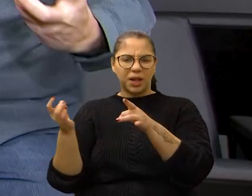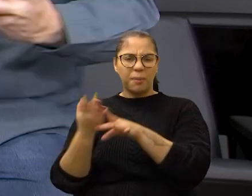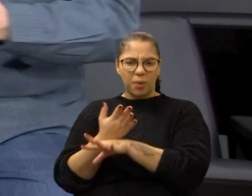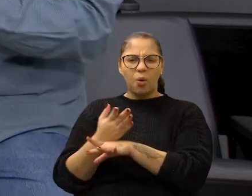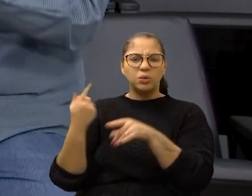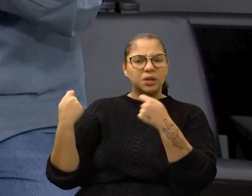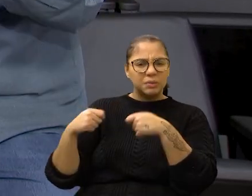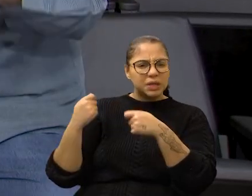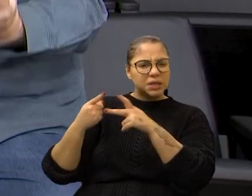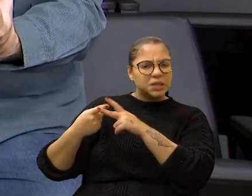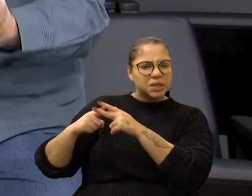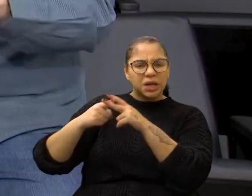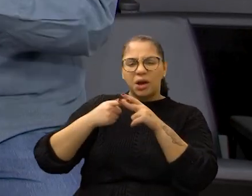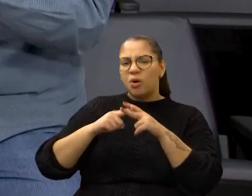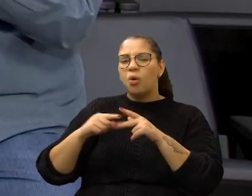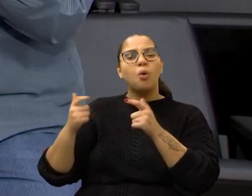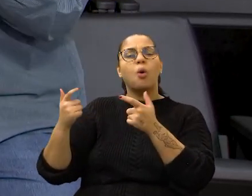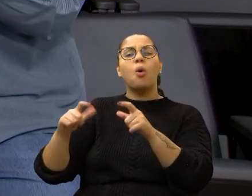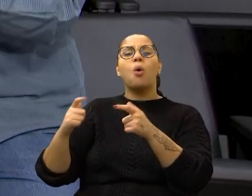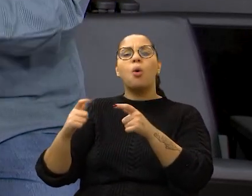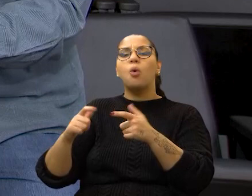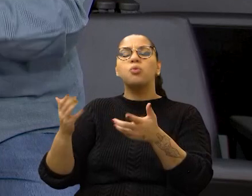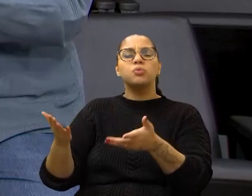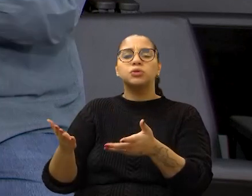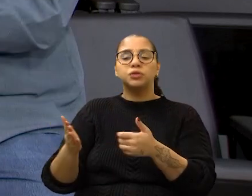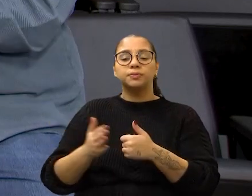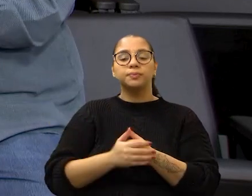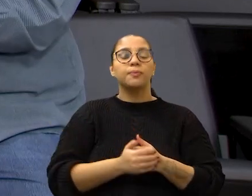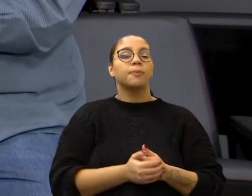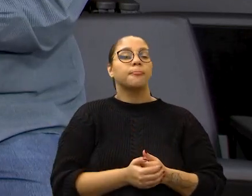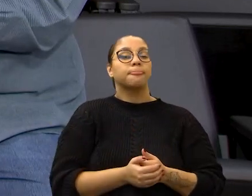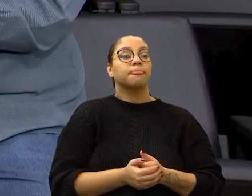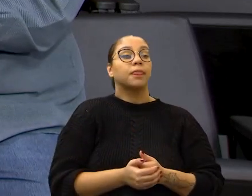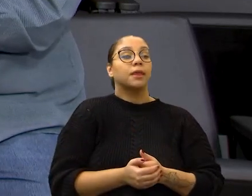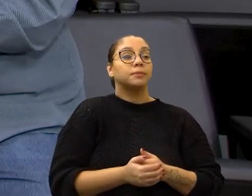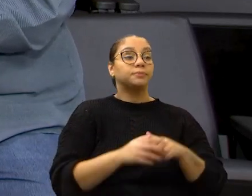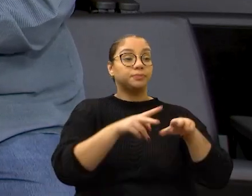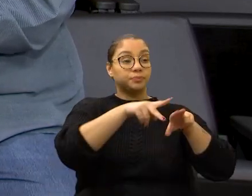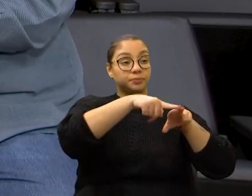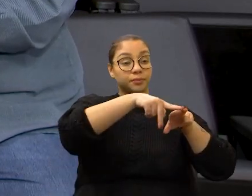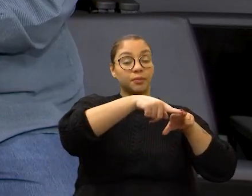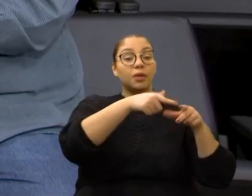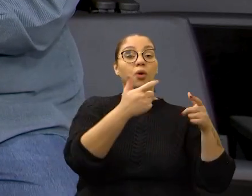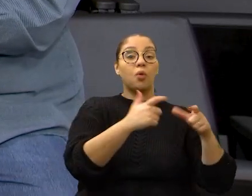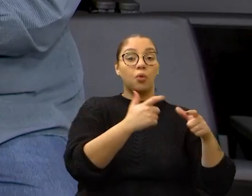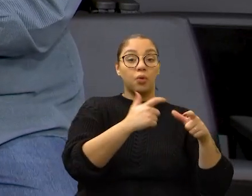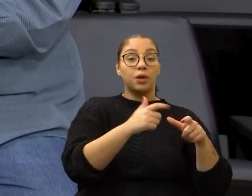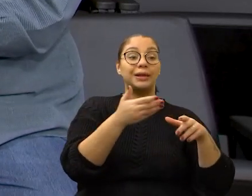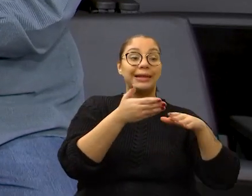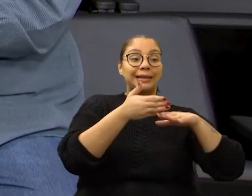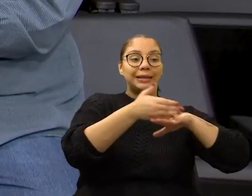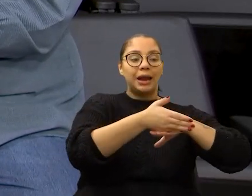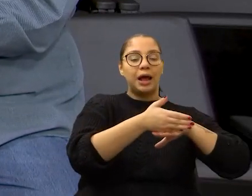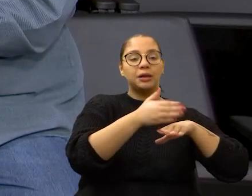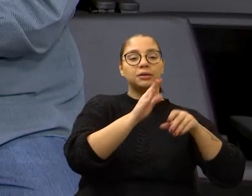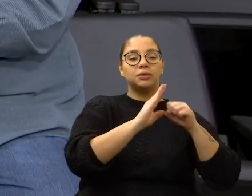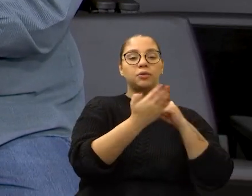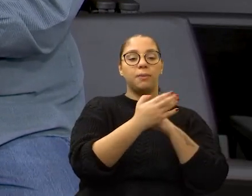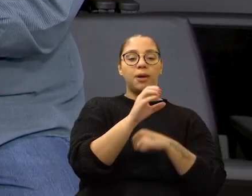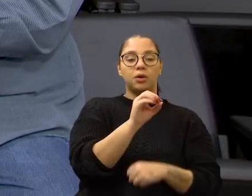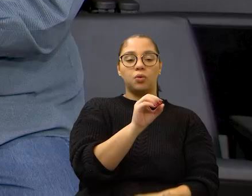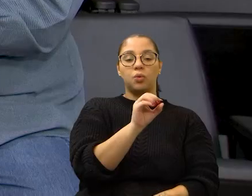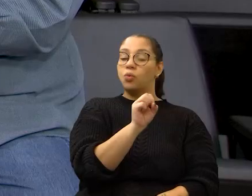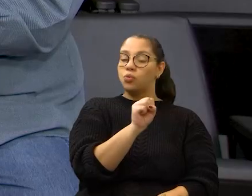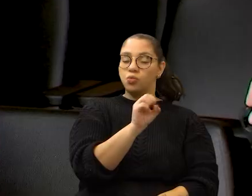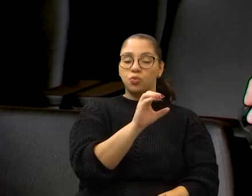estar pronta, ela precisa de um reparo? Onde que fica essa pista de skate? Essa pista, ela fica na entrada de Sousas, né? É